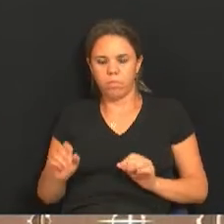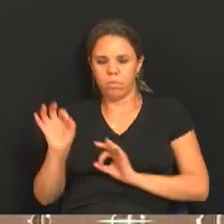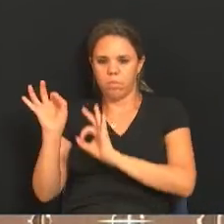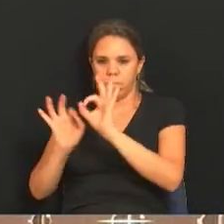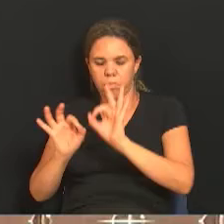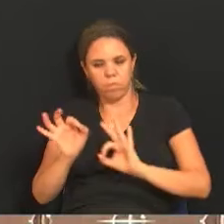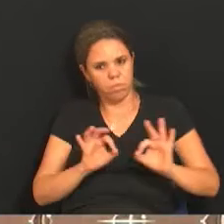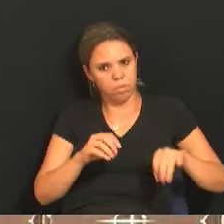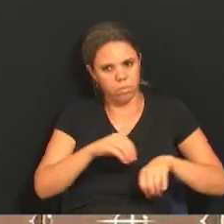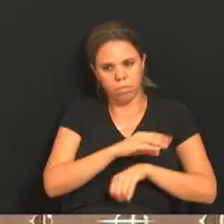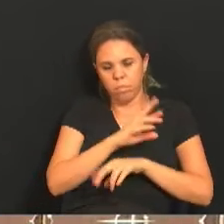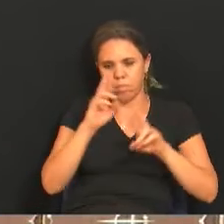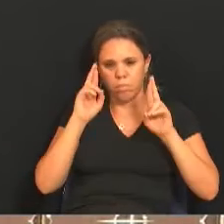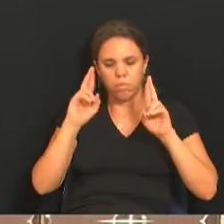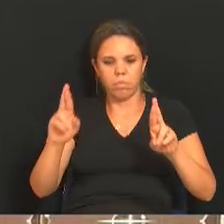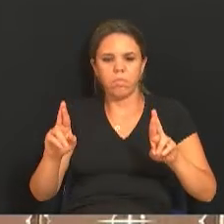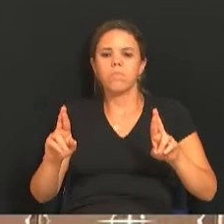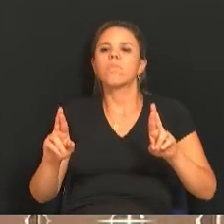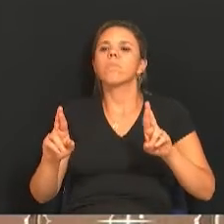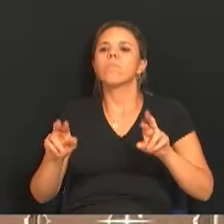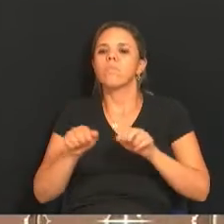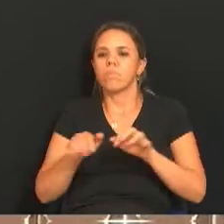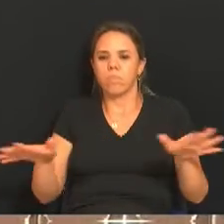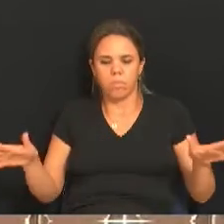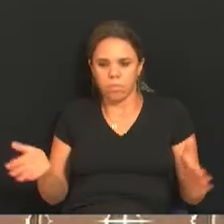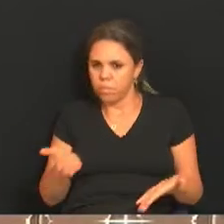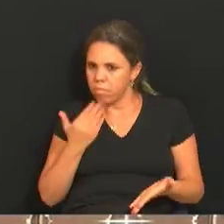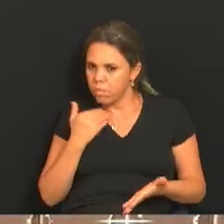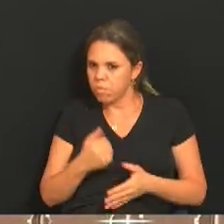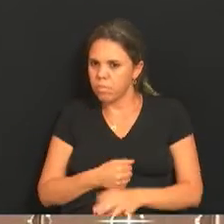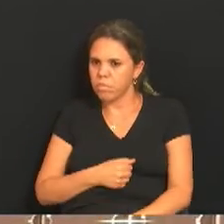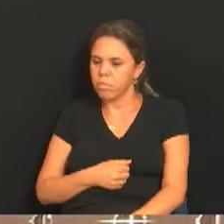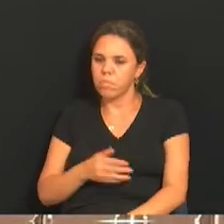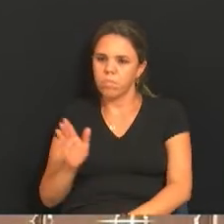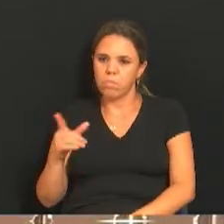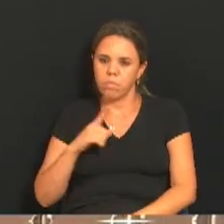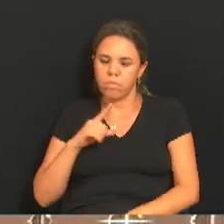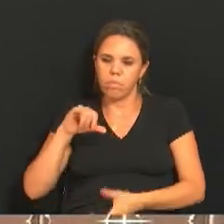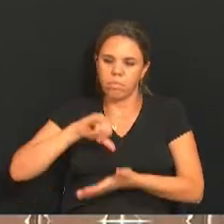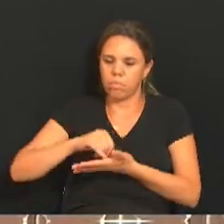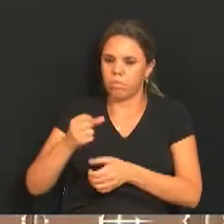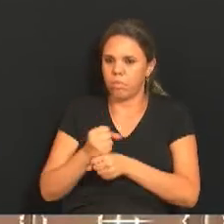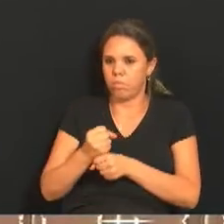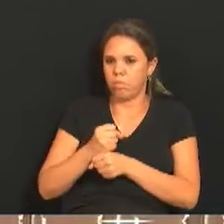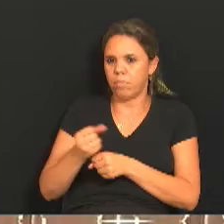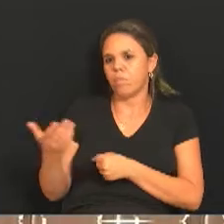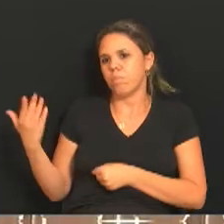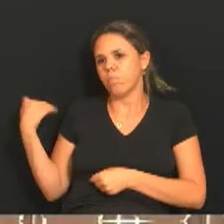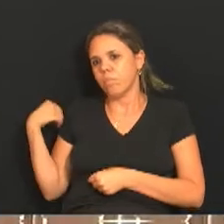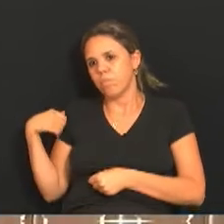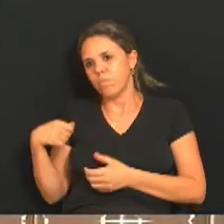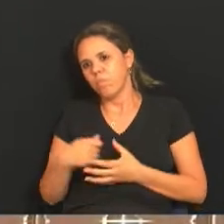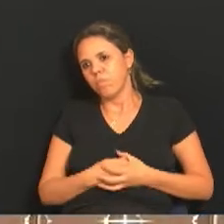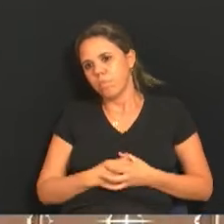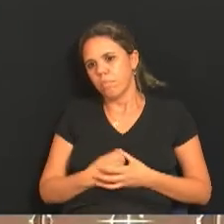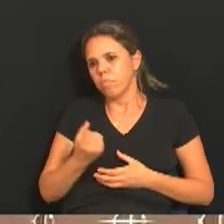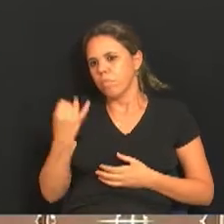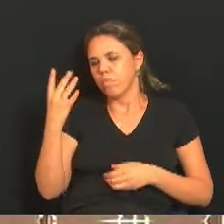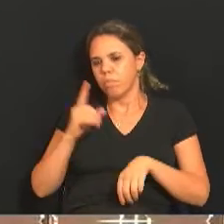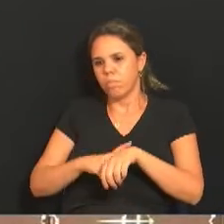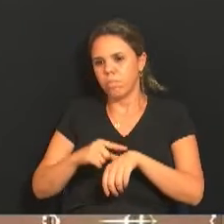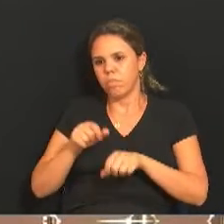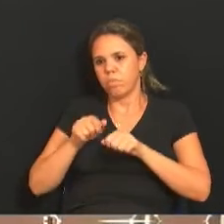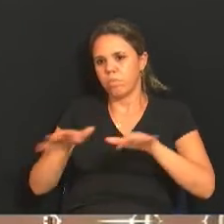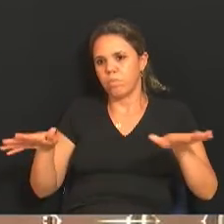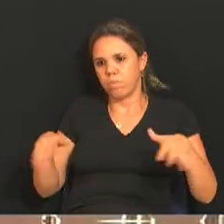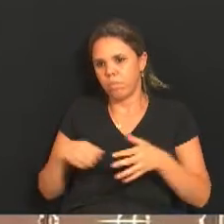trazer dignidade, né, para essa distribuição de alimentos que já tinha no centro há anos, né? Há quanto tempo já tinha essa